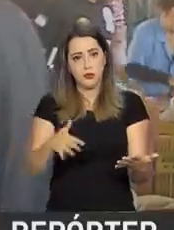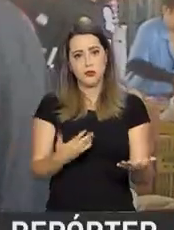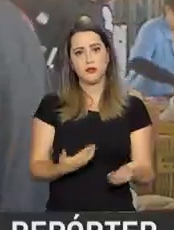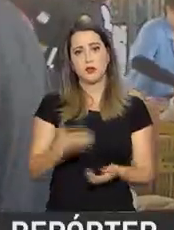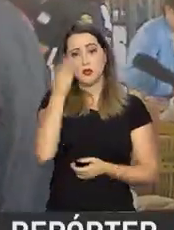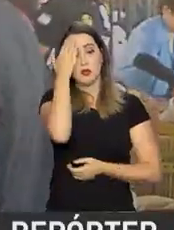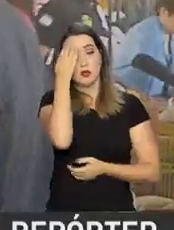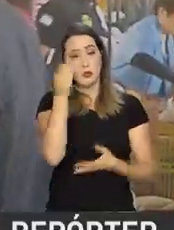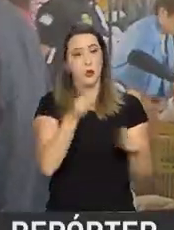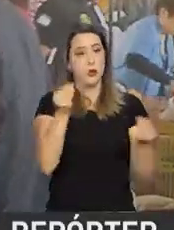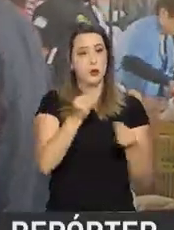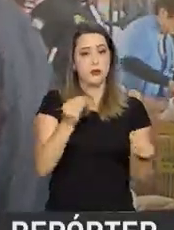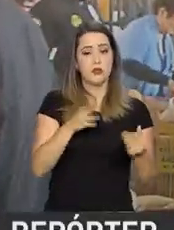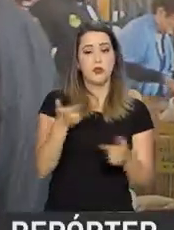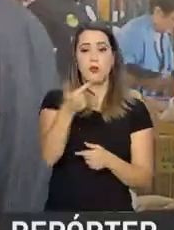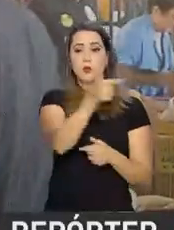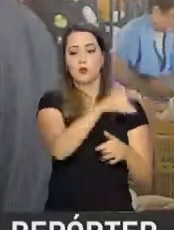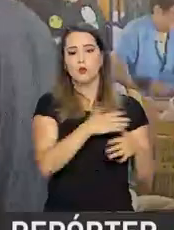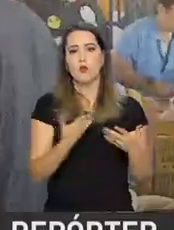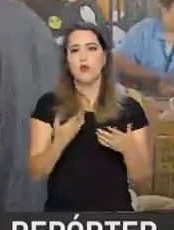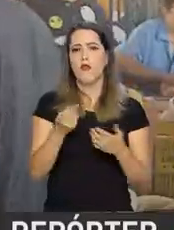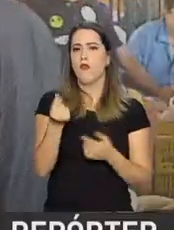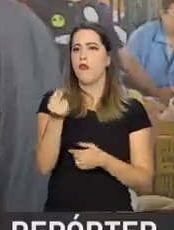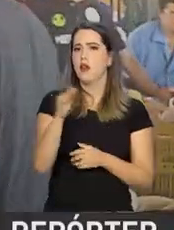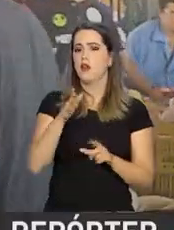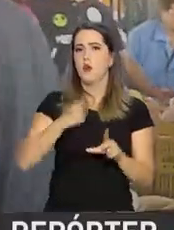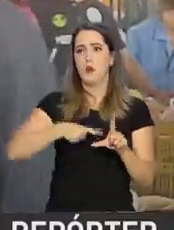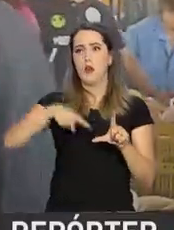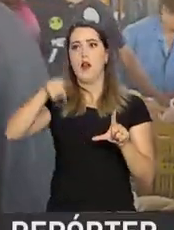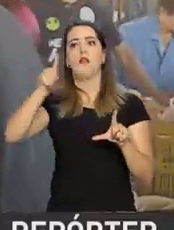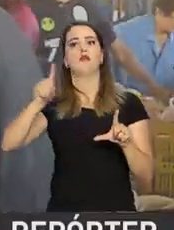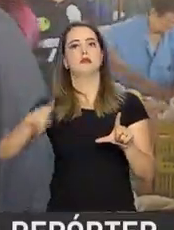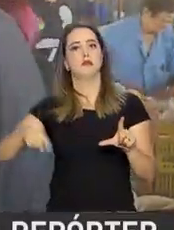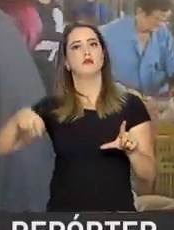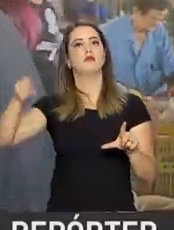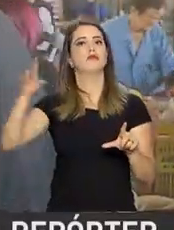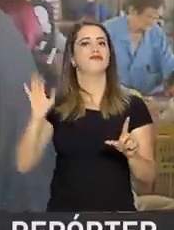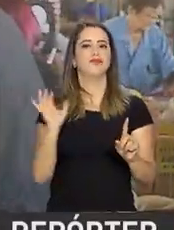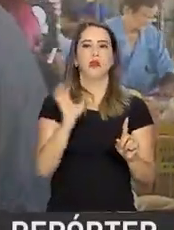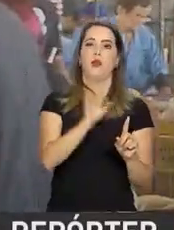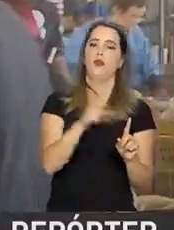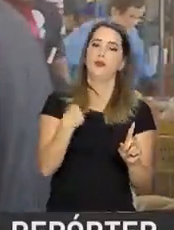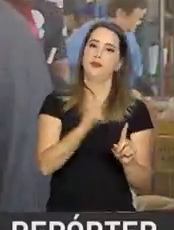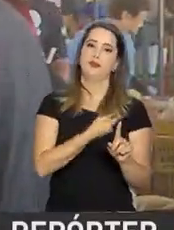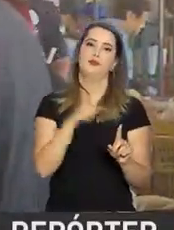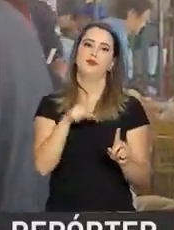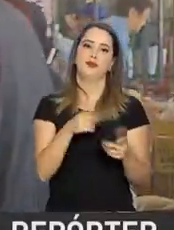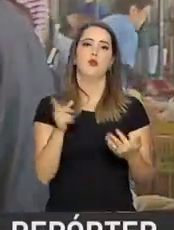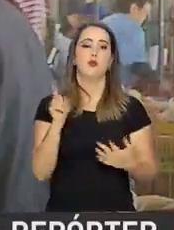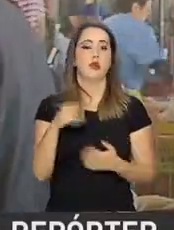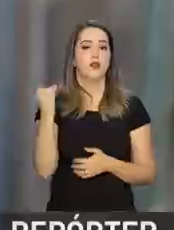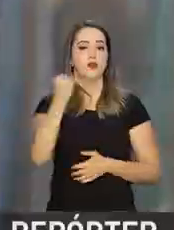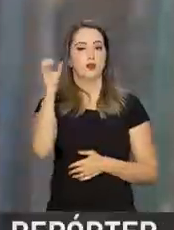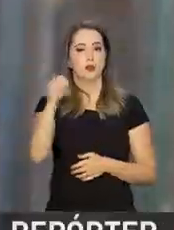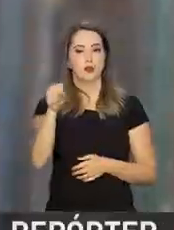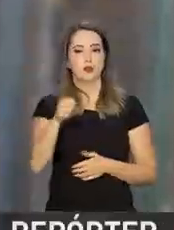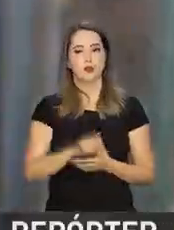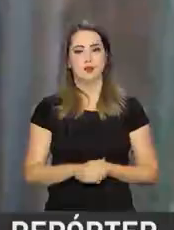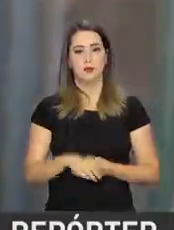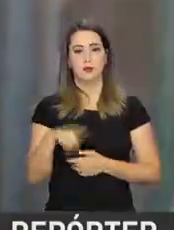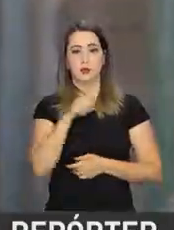fora, se o preço está alto, se não está, alguns produtos vêm de fora e mexem com o nosso mercado aqui. Então, com certeza é importante.